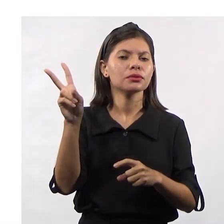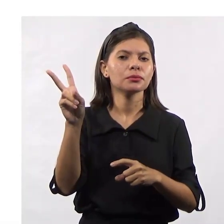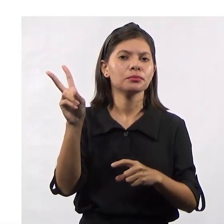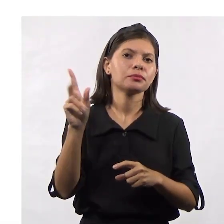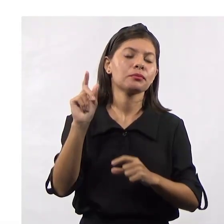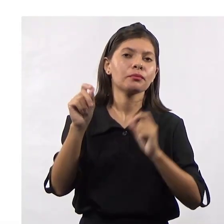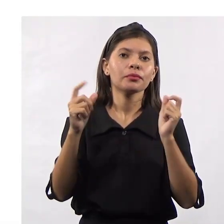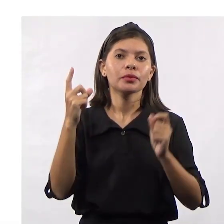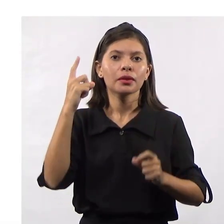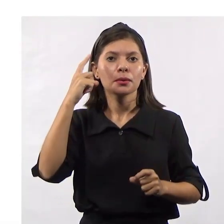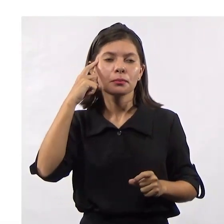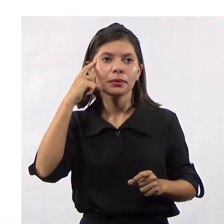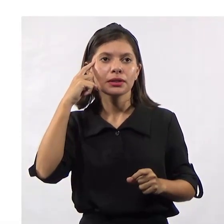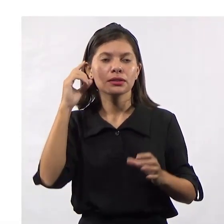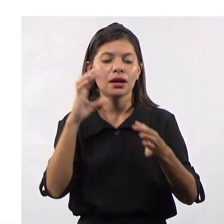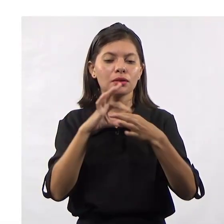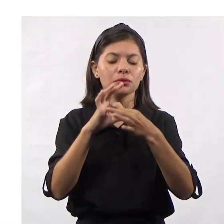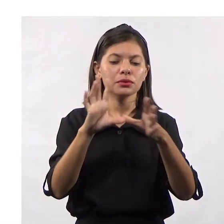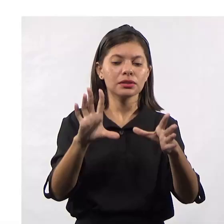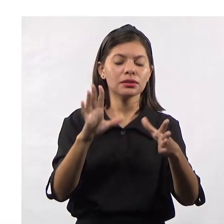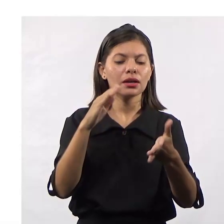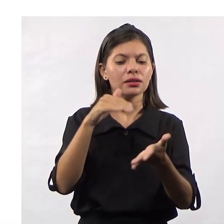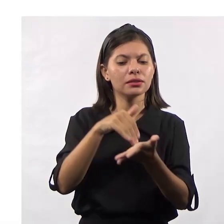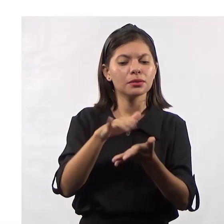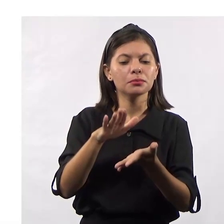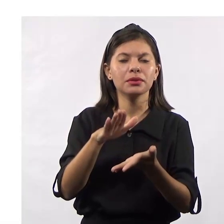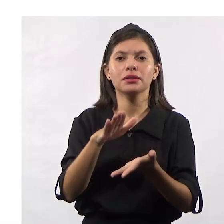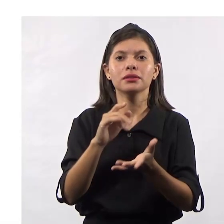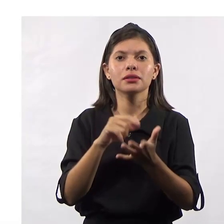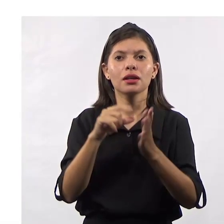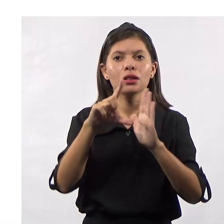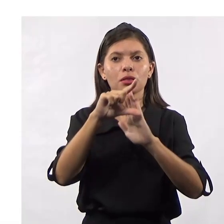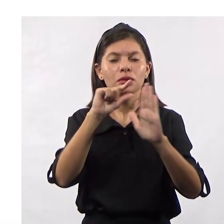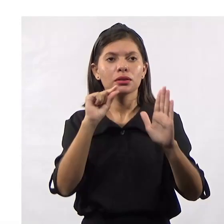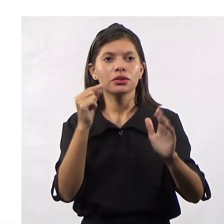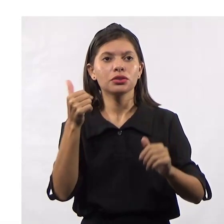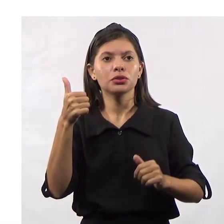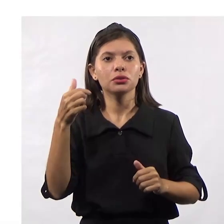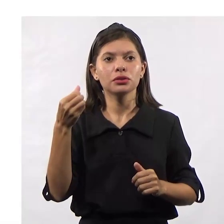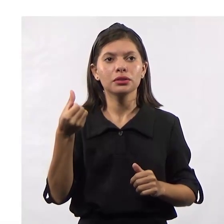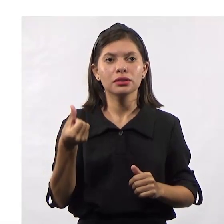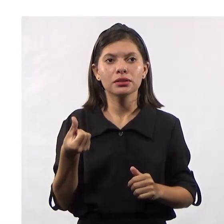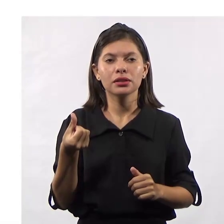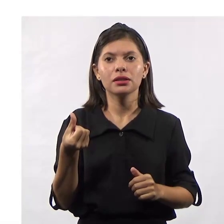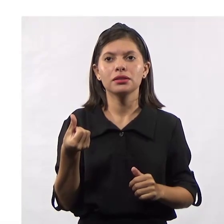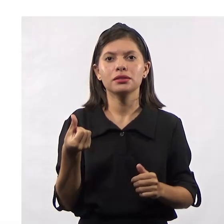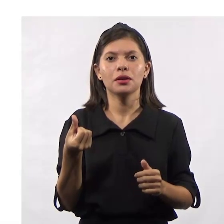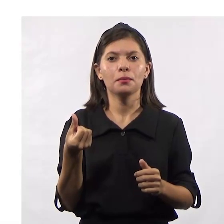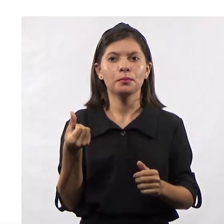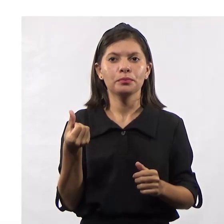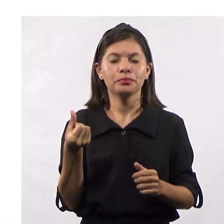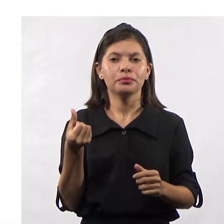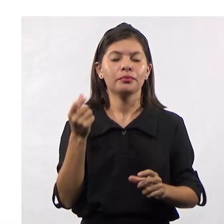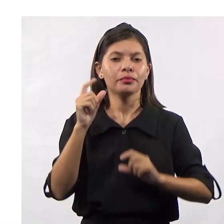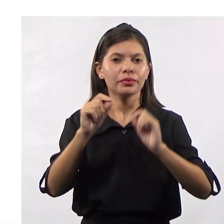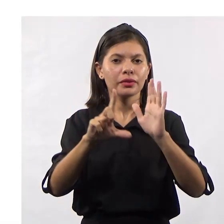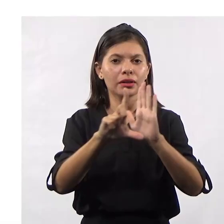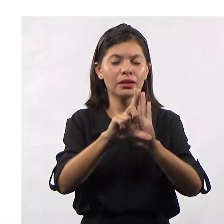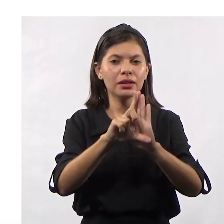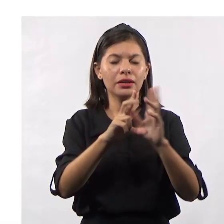termos de autorização de despesa, né, com base no artigo 16 da LRF, Lei